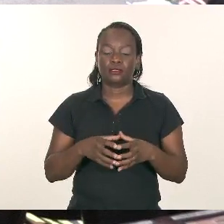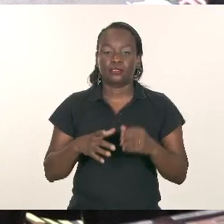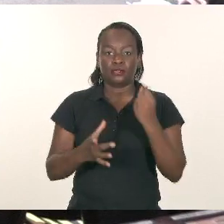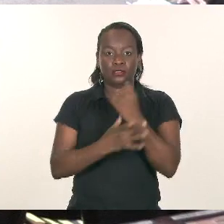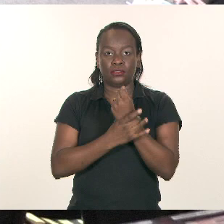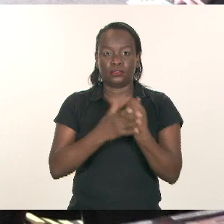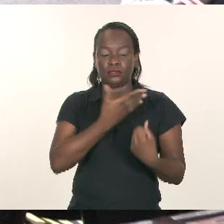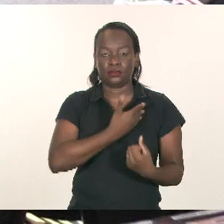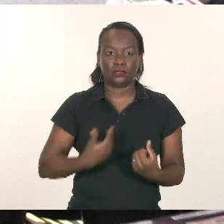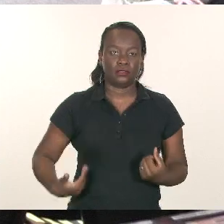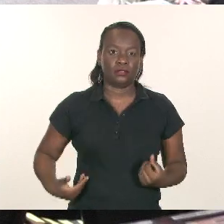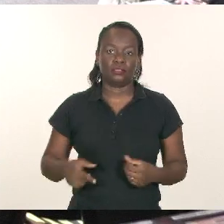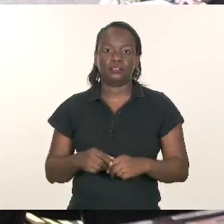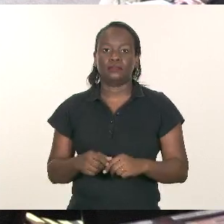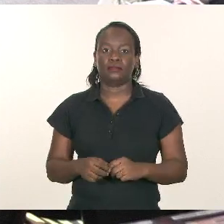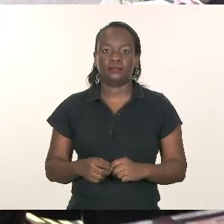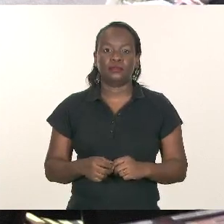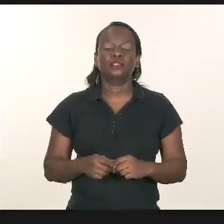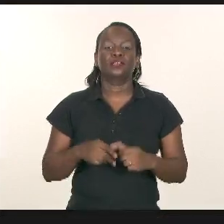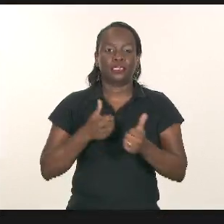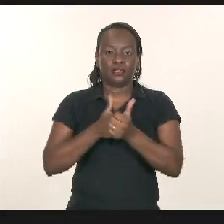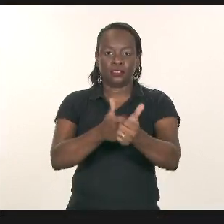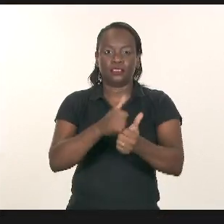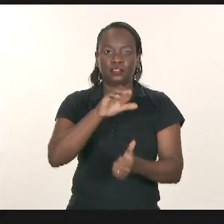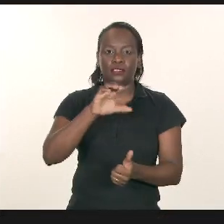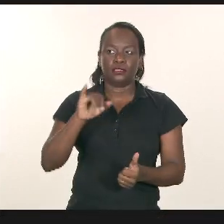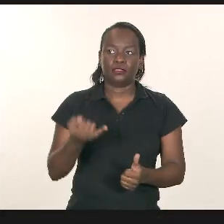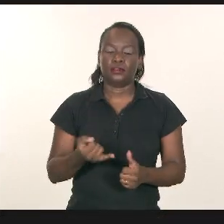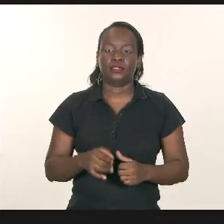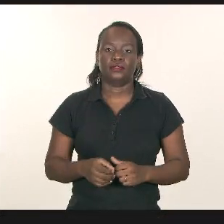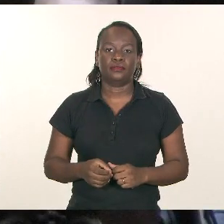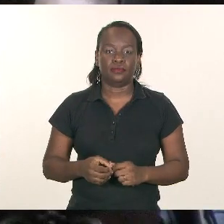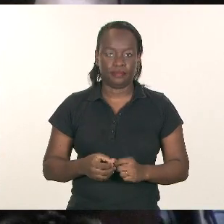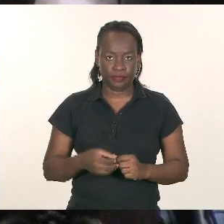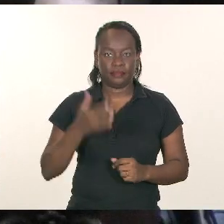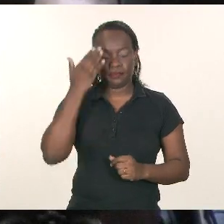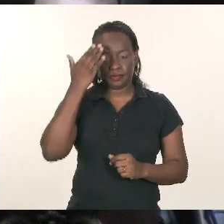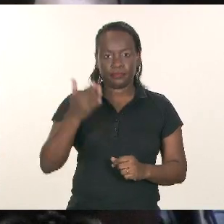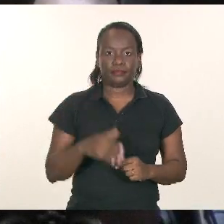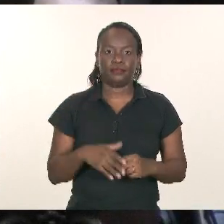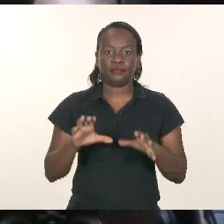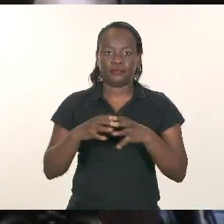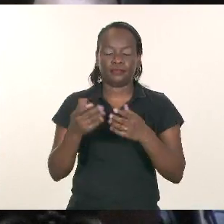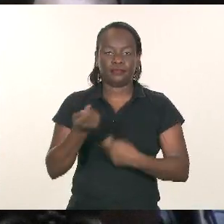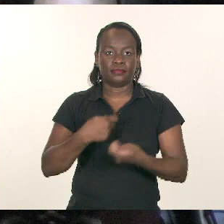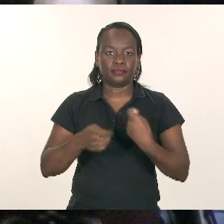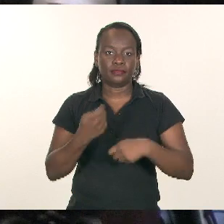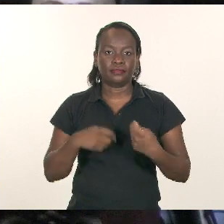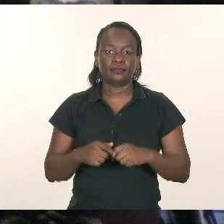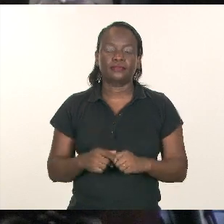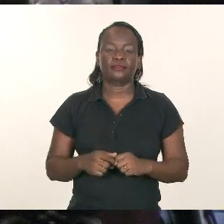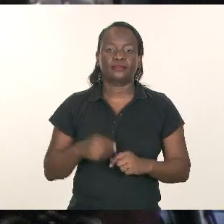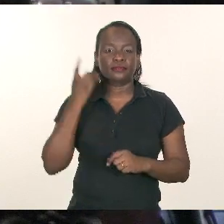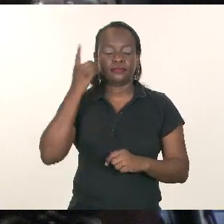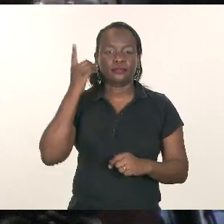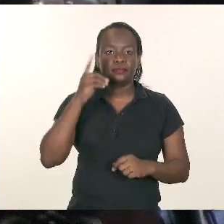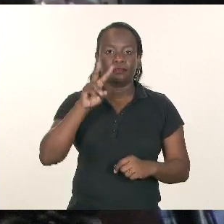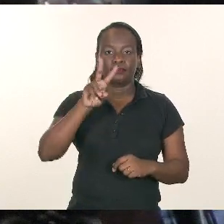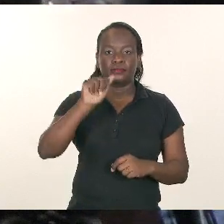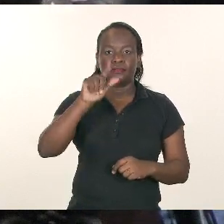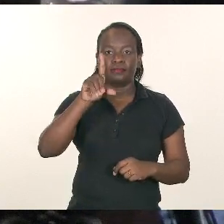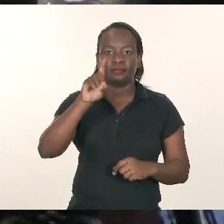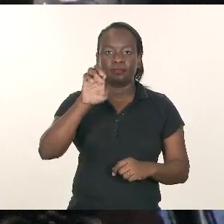Segurança Pública. Acompanhar a CCJ, senhor presidente. Obrigado. Pela Comissão de Economia, deputado